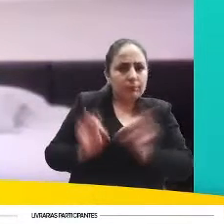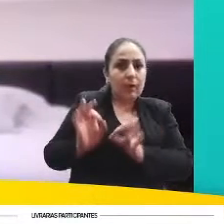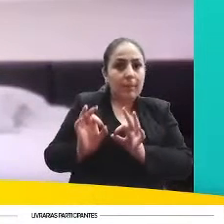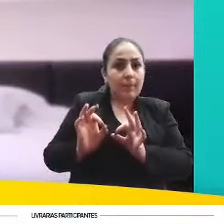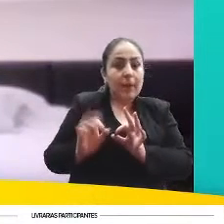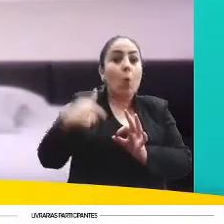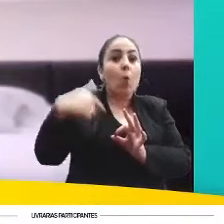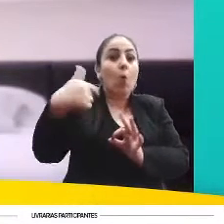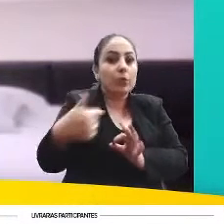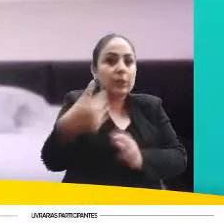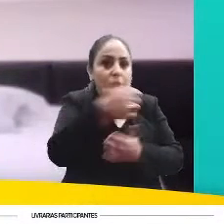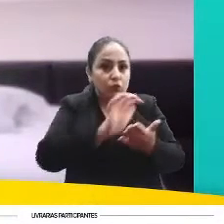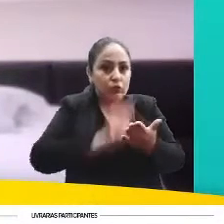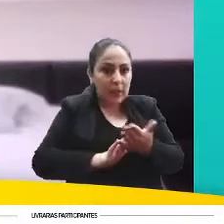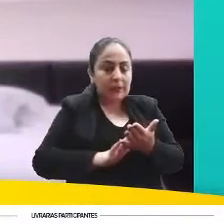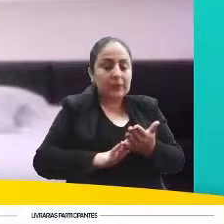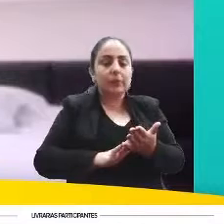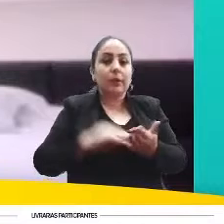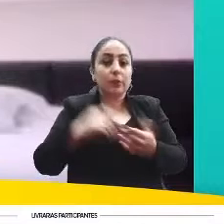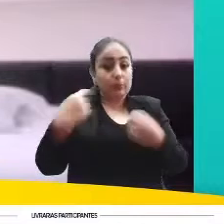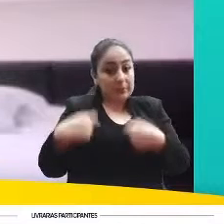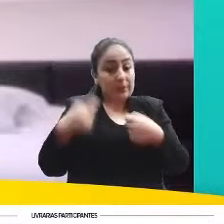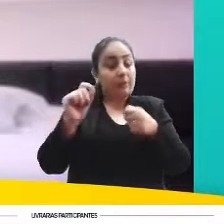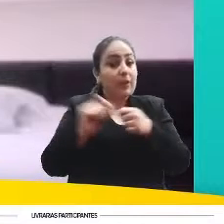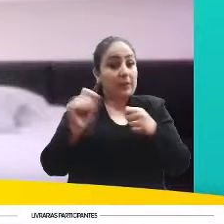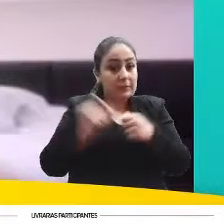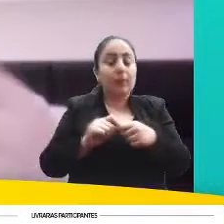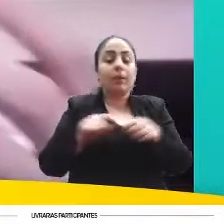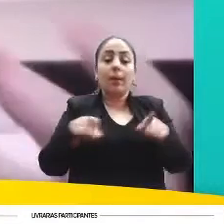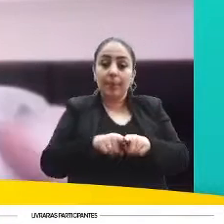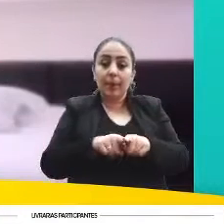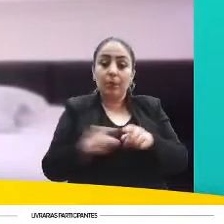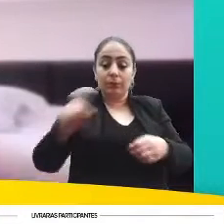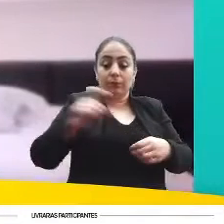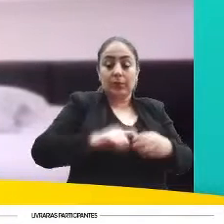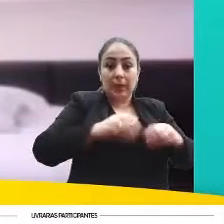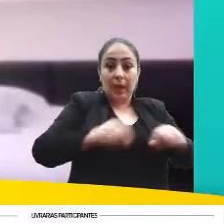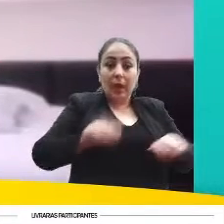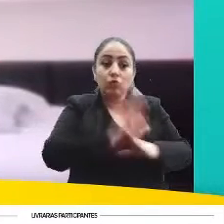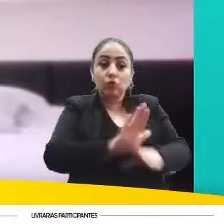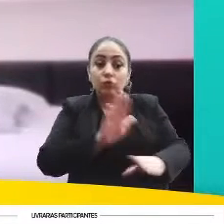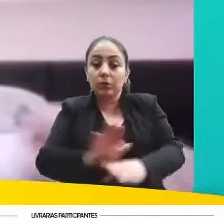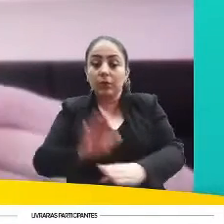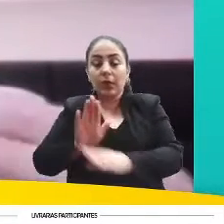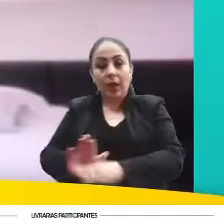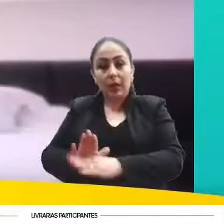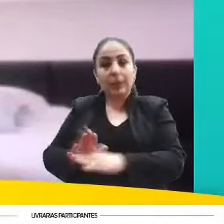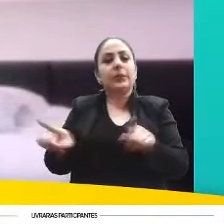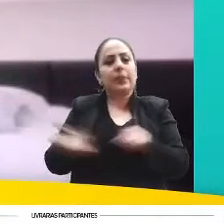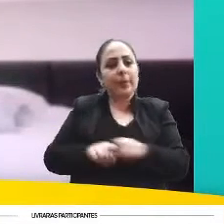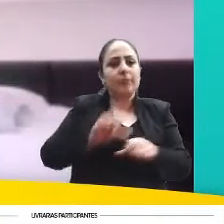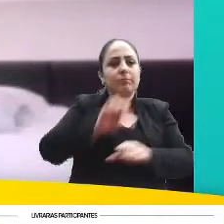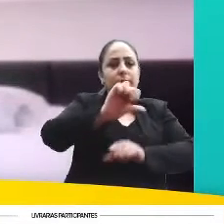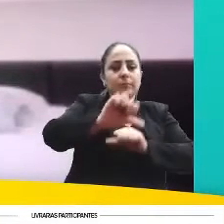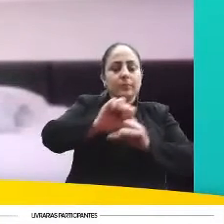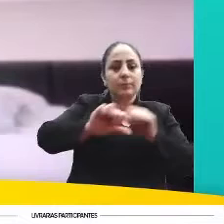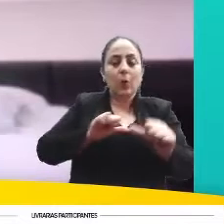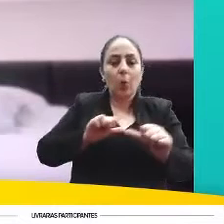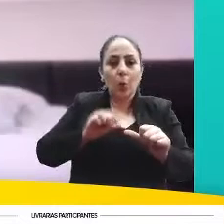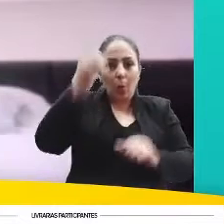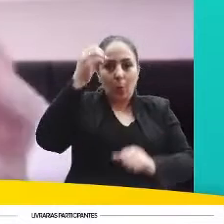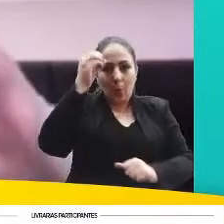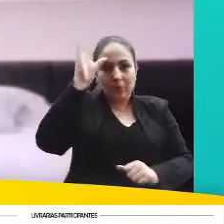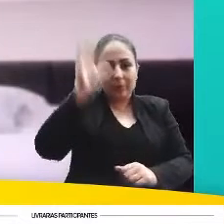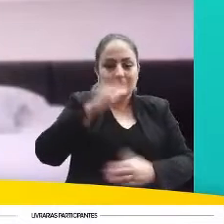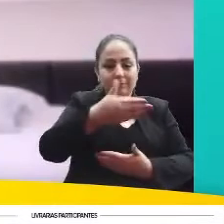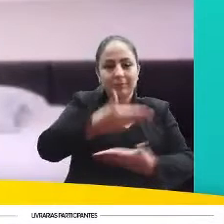outras tarefas que você vai ter que cumprir, inclusive na Terra, procurando auxiliar e ajudar e transmitir o teu conhecimento. E aí,